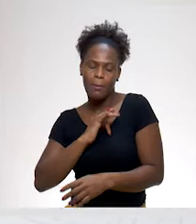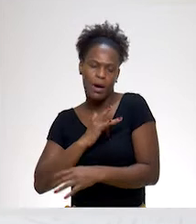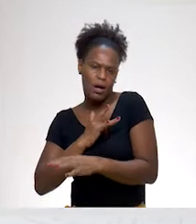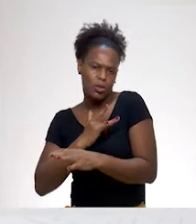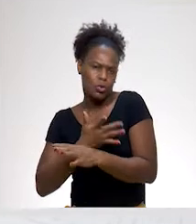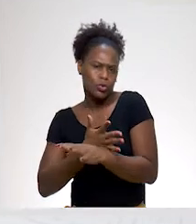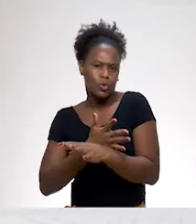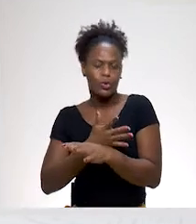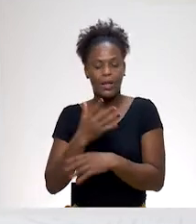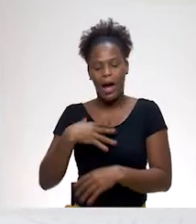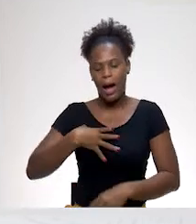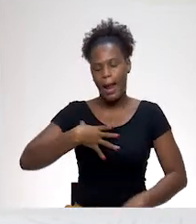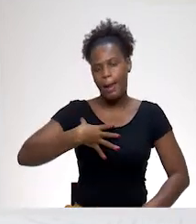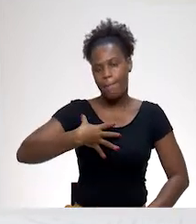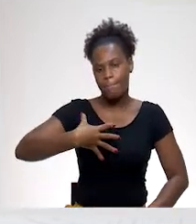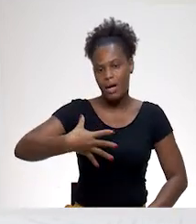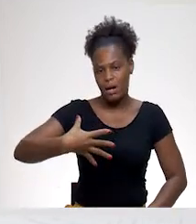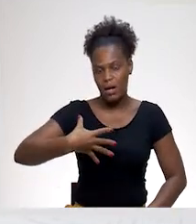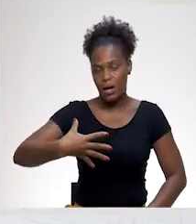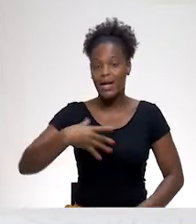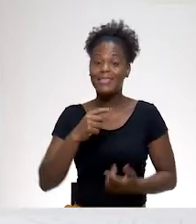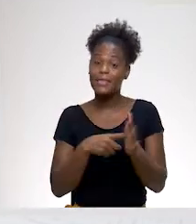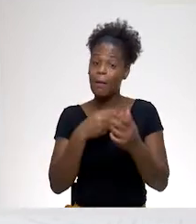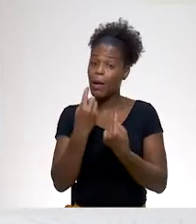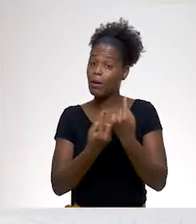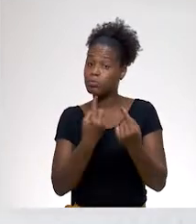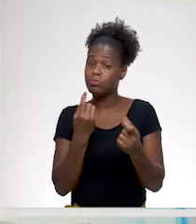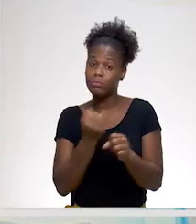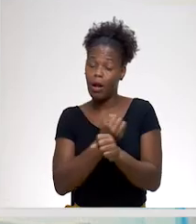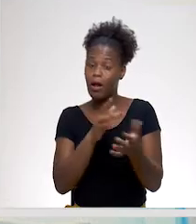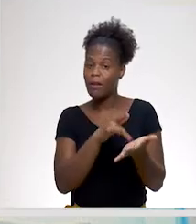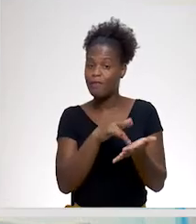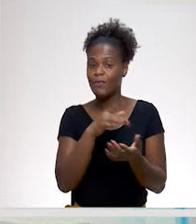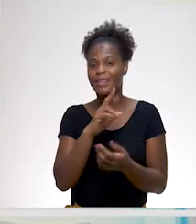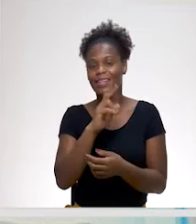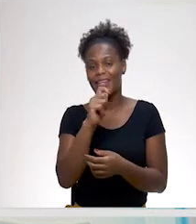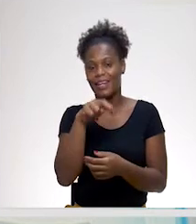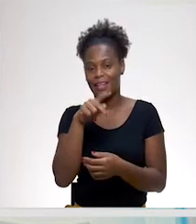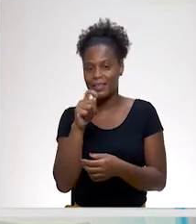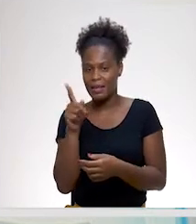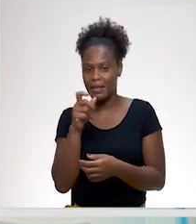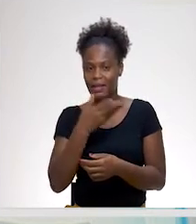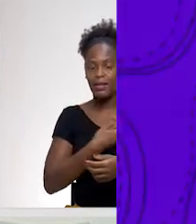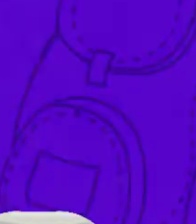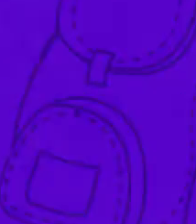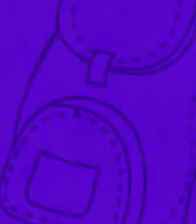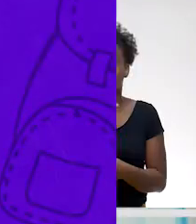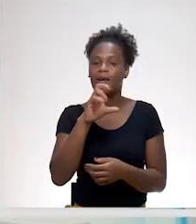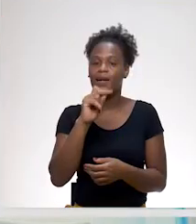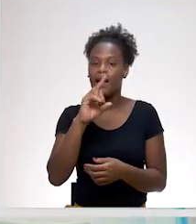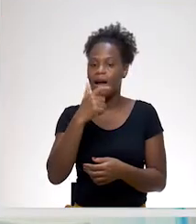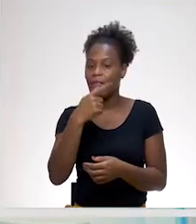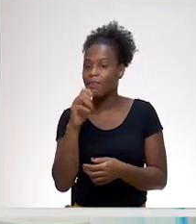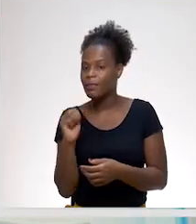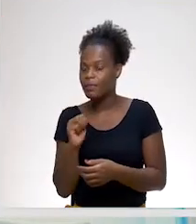As Paixões da Alma. São exemplos de algumas das obras de René Descartes.